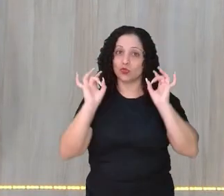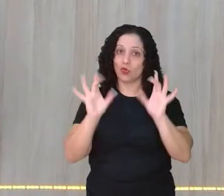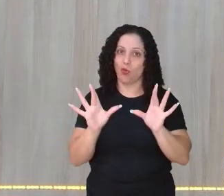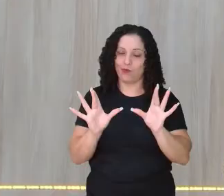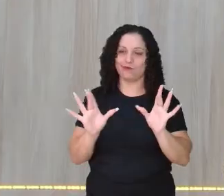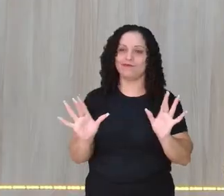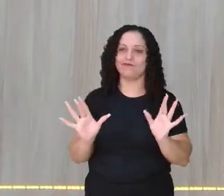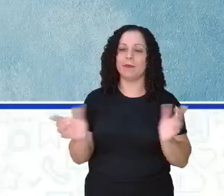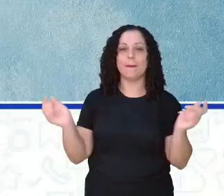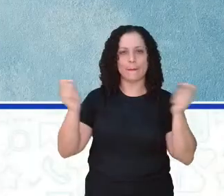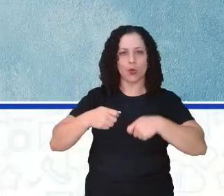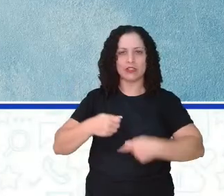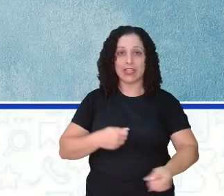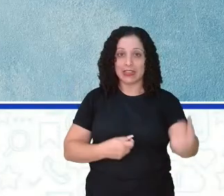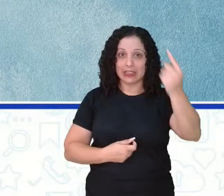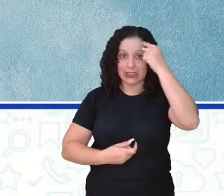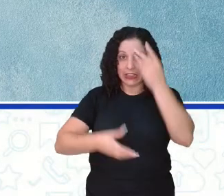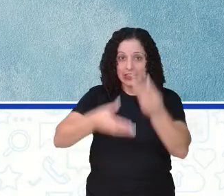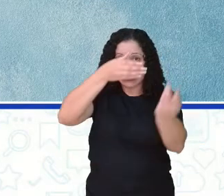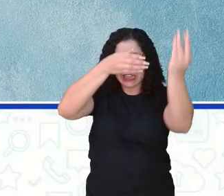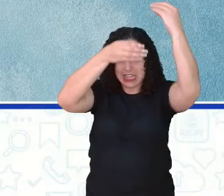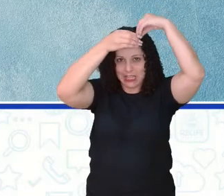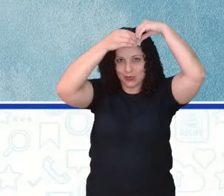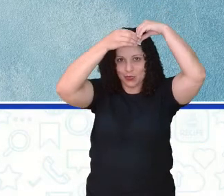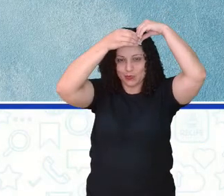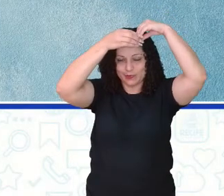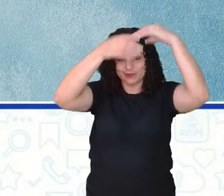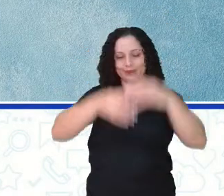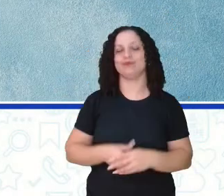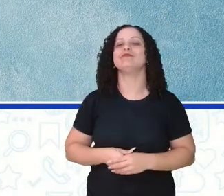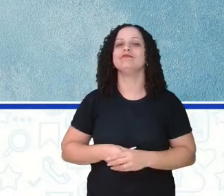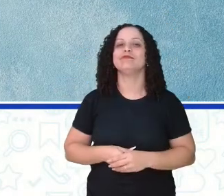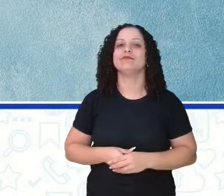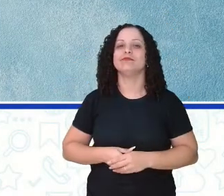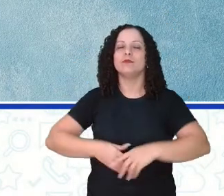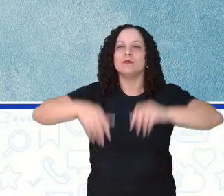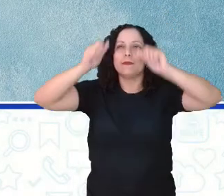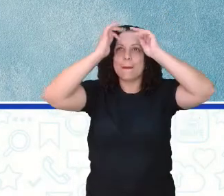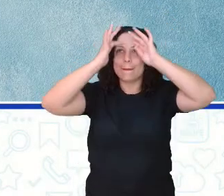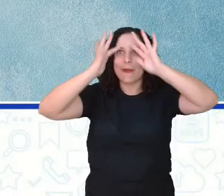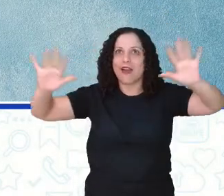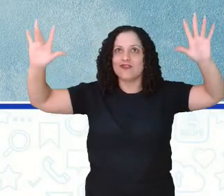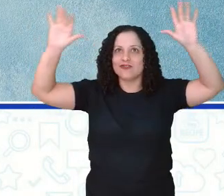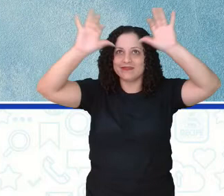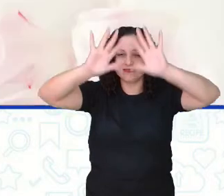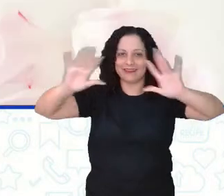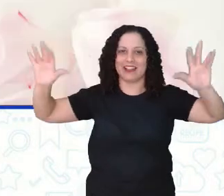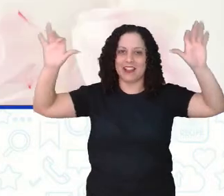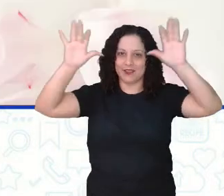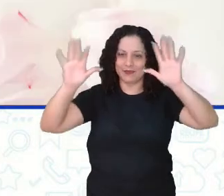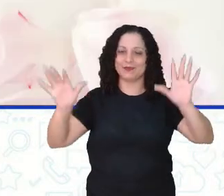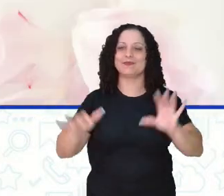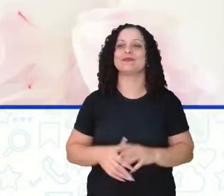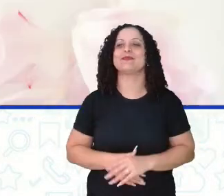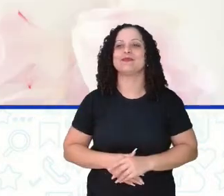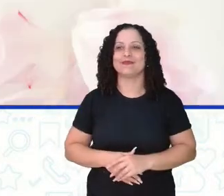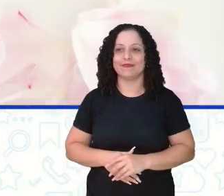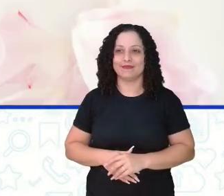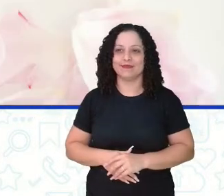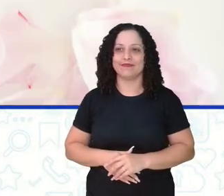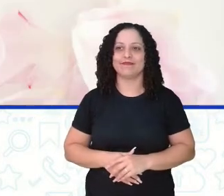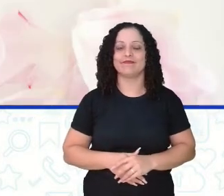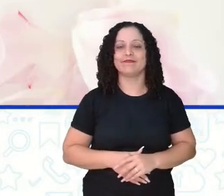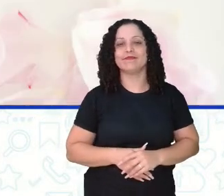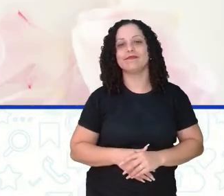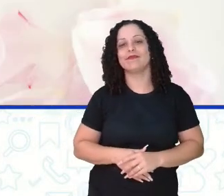pode ser o psicológico, ele pode ser aquele o espaço imaginário, não é, Camille? Isso, exatamente.